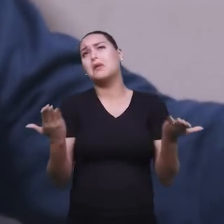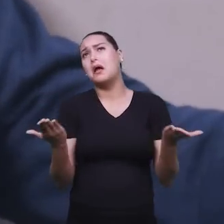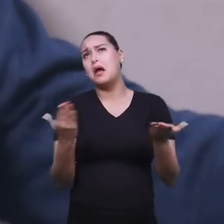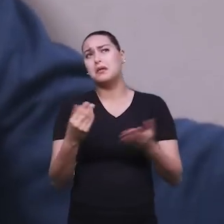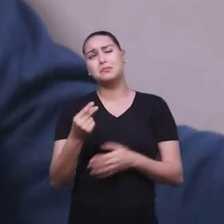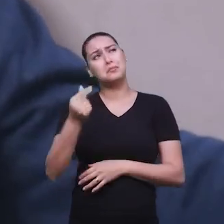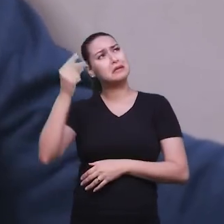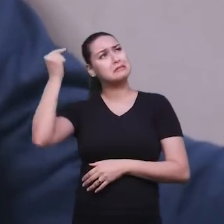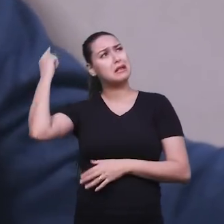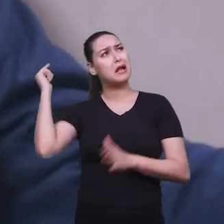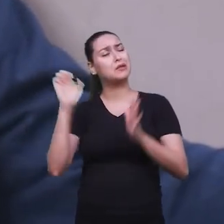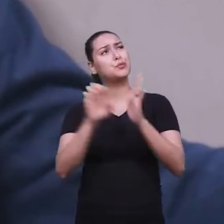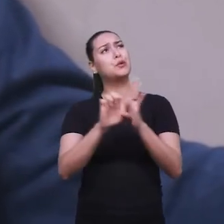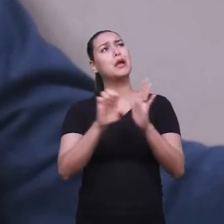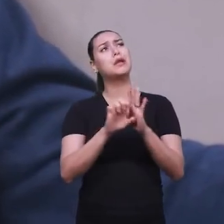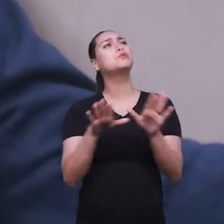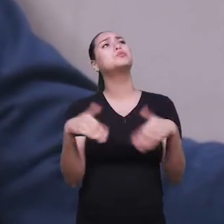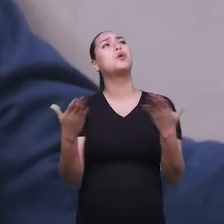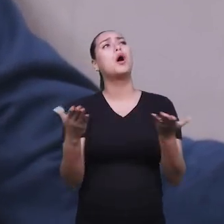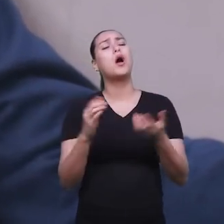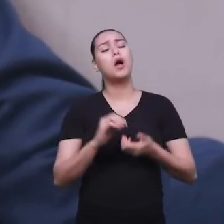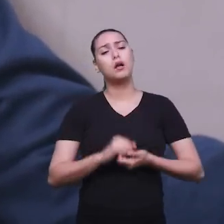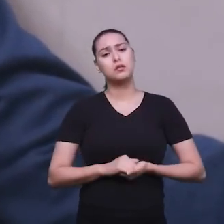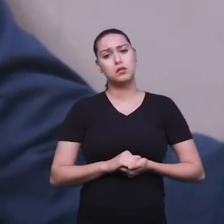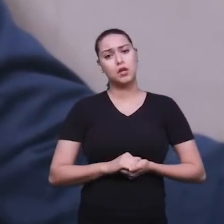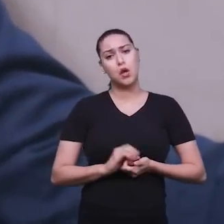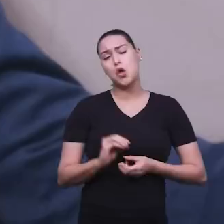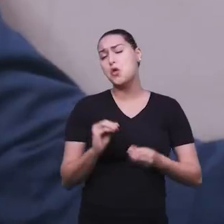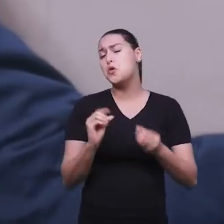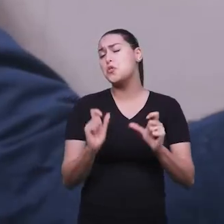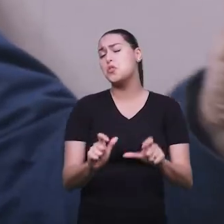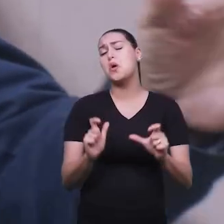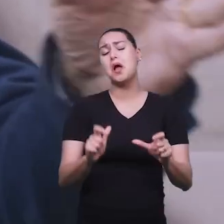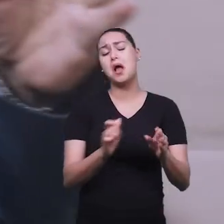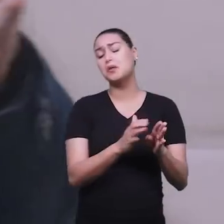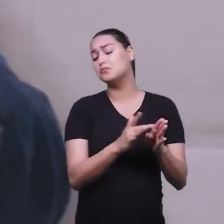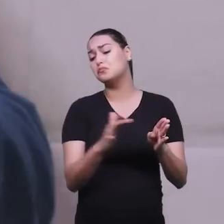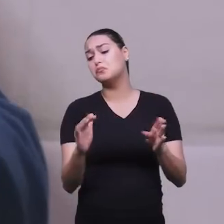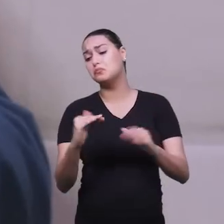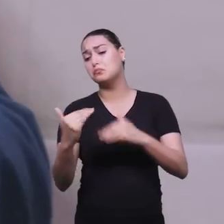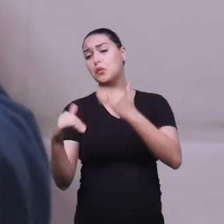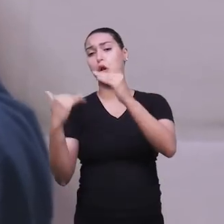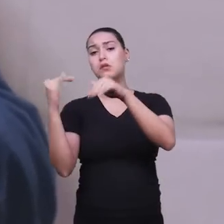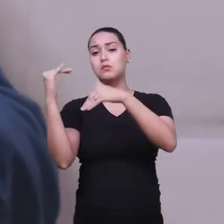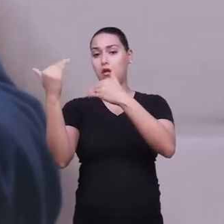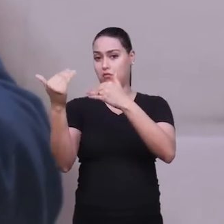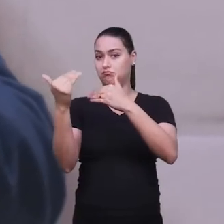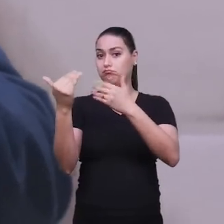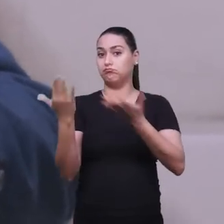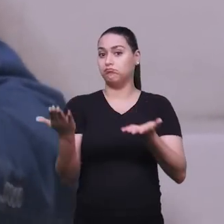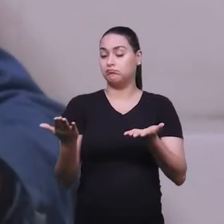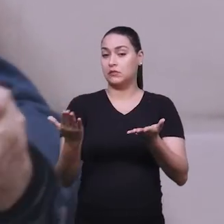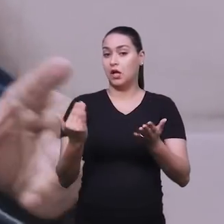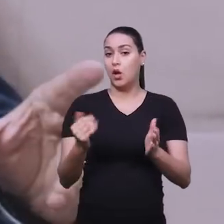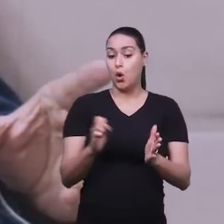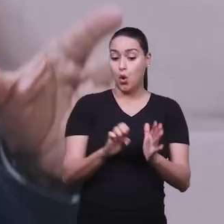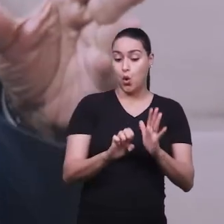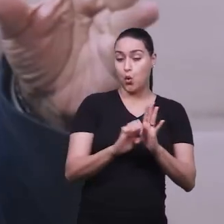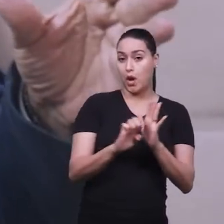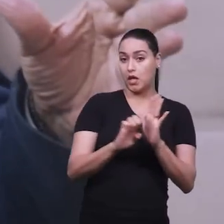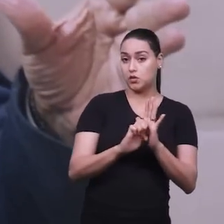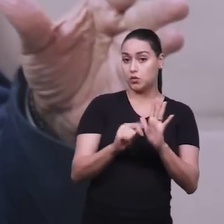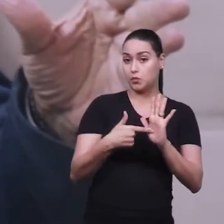ato lá no Êxodo? E onde está o processo? Muito bom falar isso. O